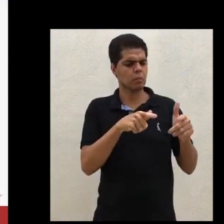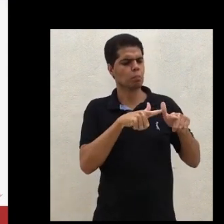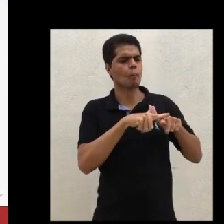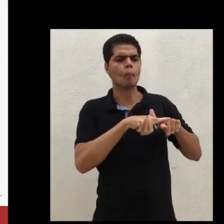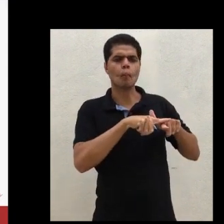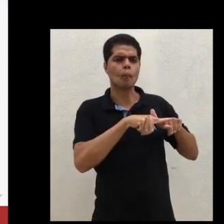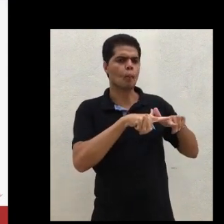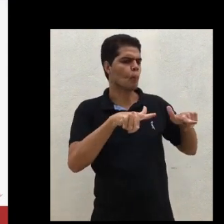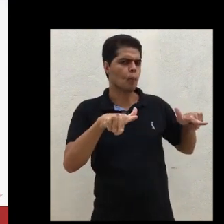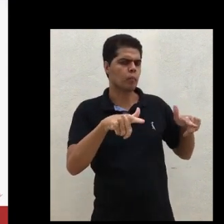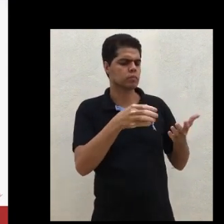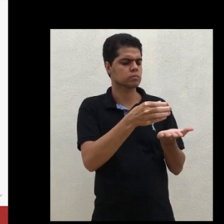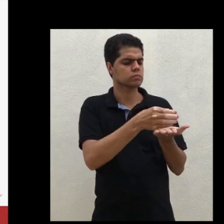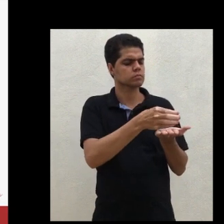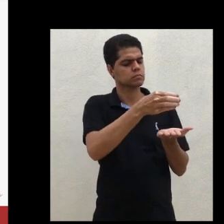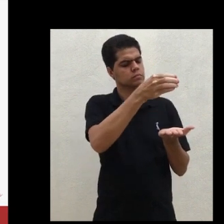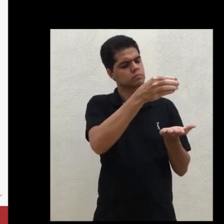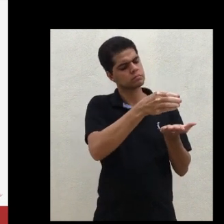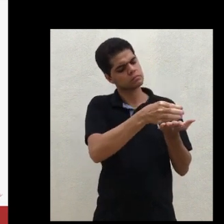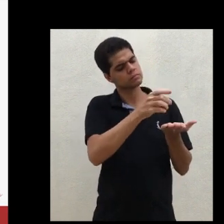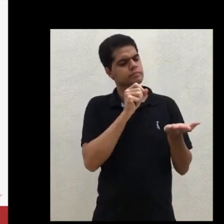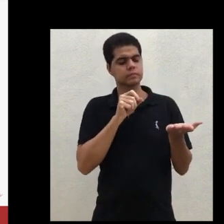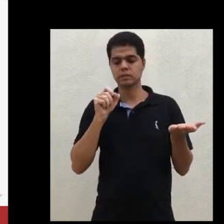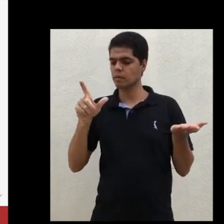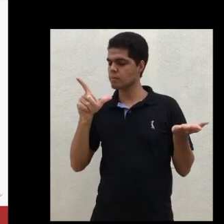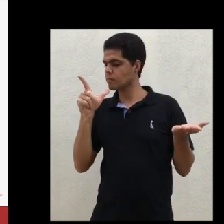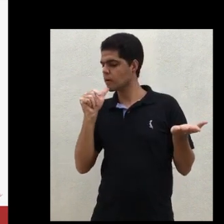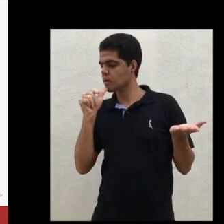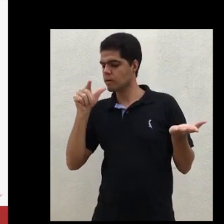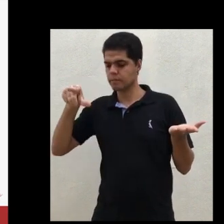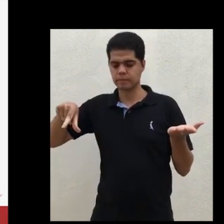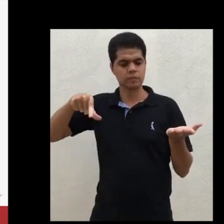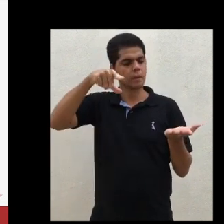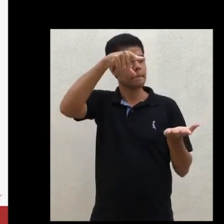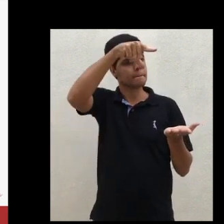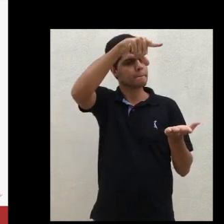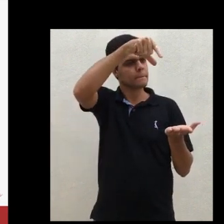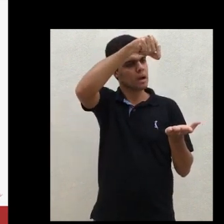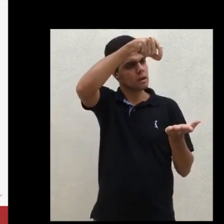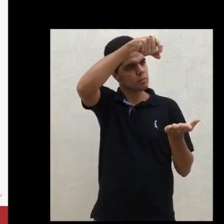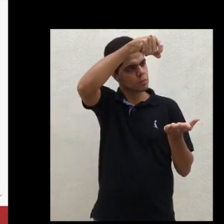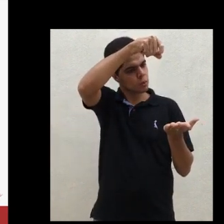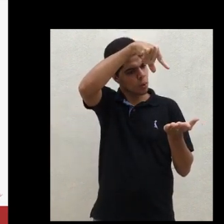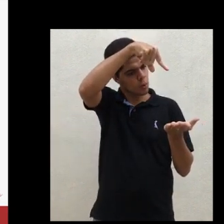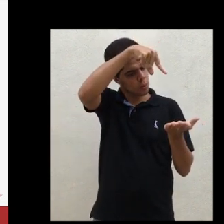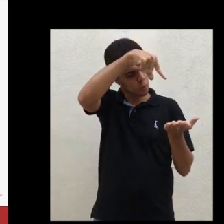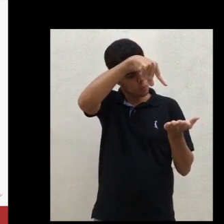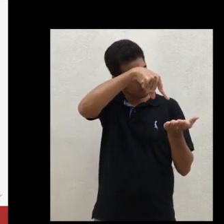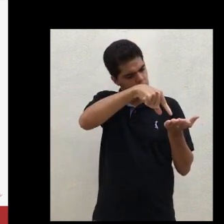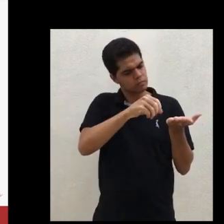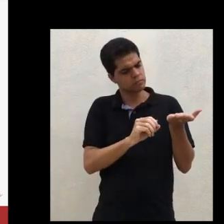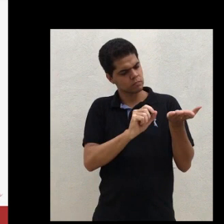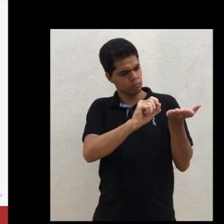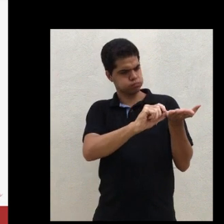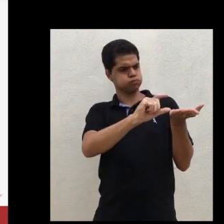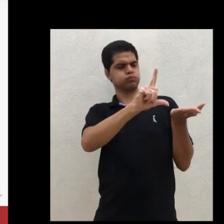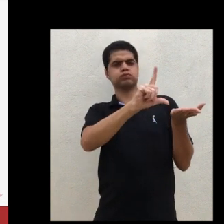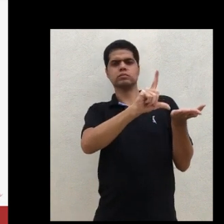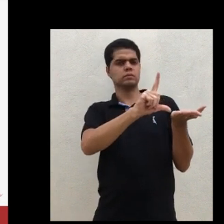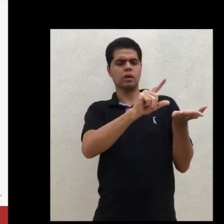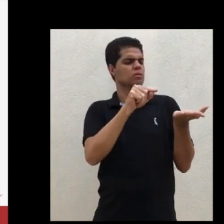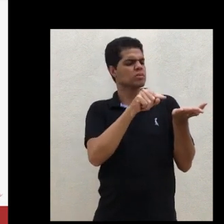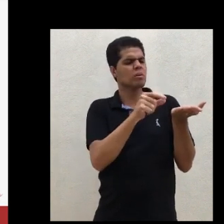lá e pinga uma gota, né, de água, de líquido qualquer nesse copo. O copo